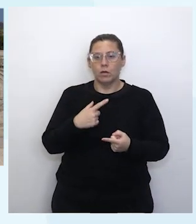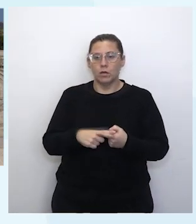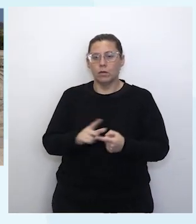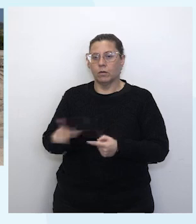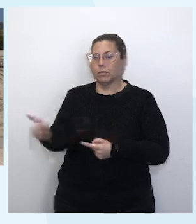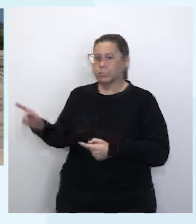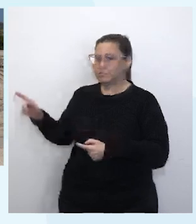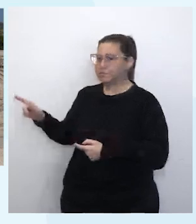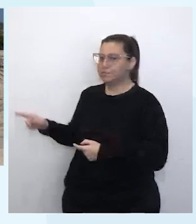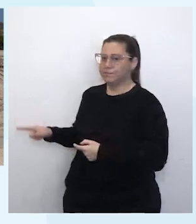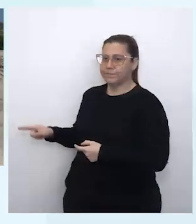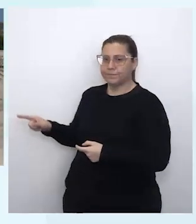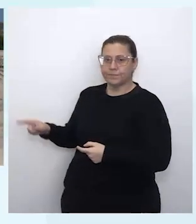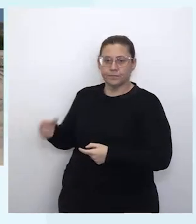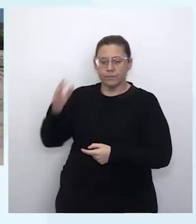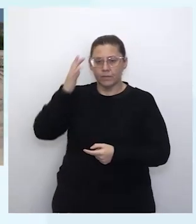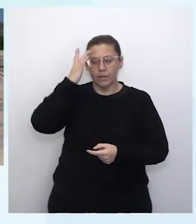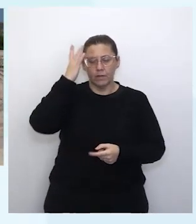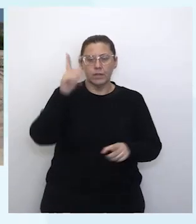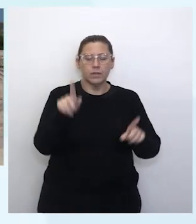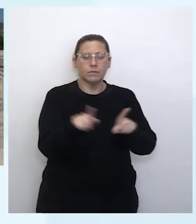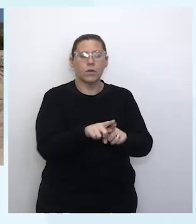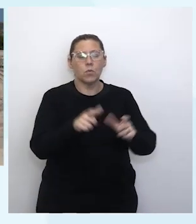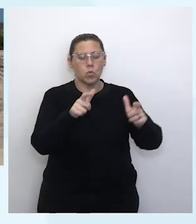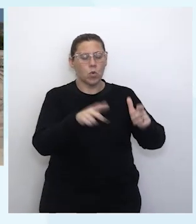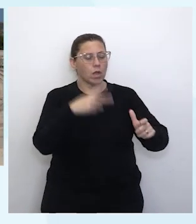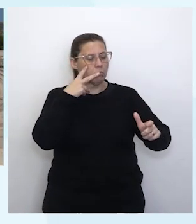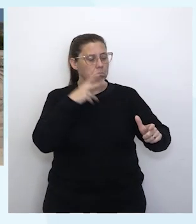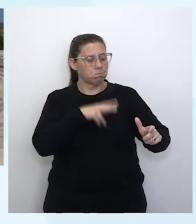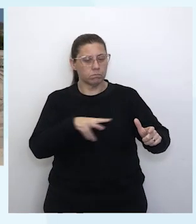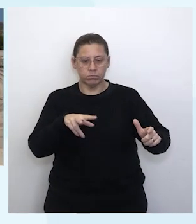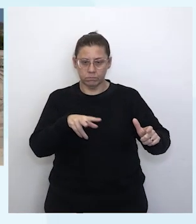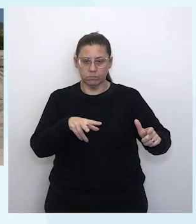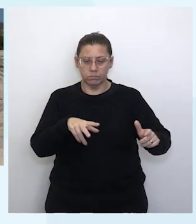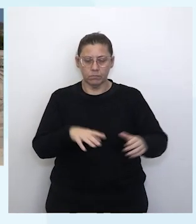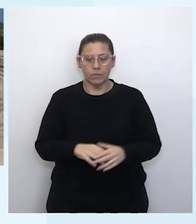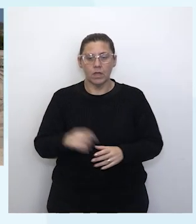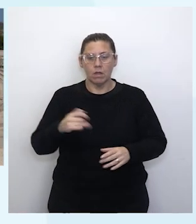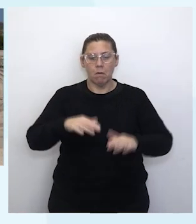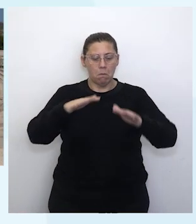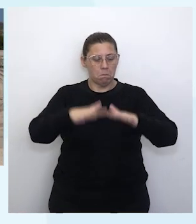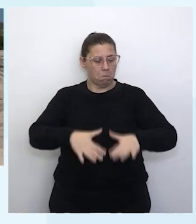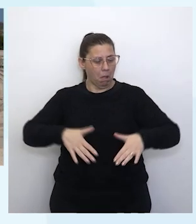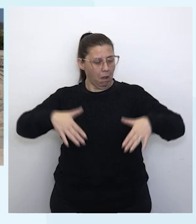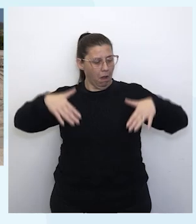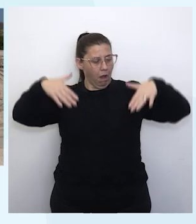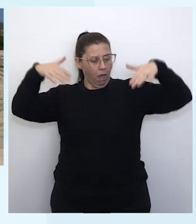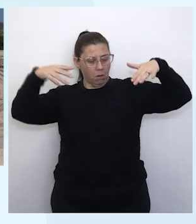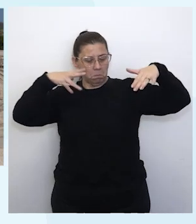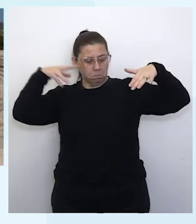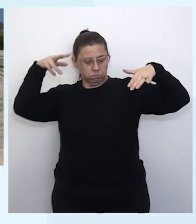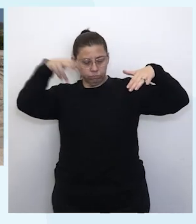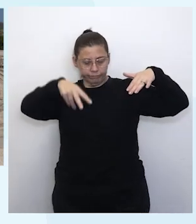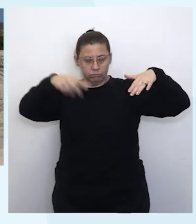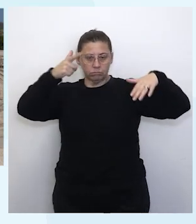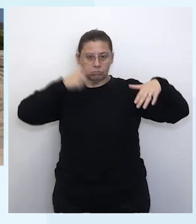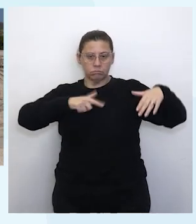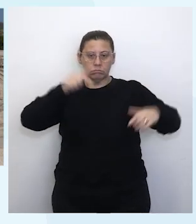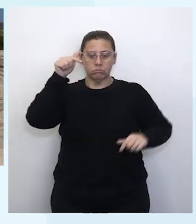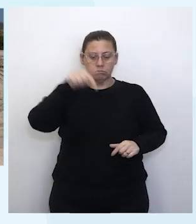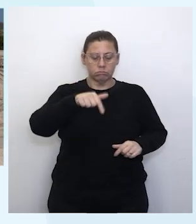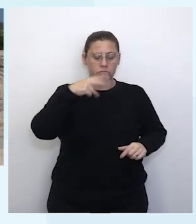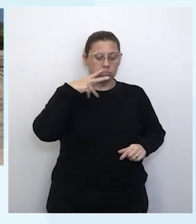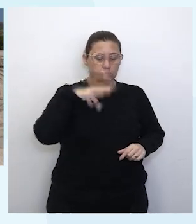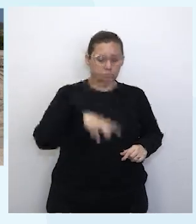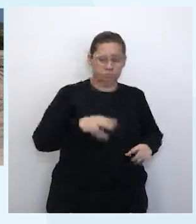para facilitar e ser realmente o lugar de onde se vê. Ou seja, mesmo quem estava lá na última cadeirinha, lá na última